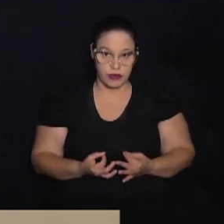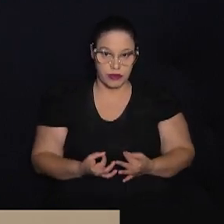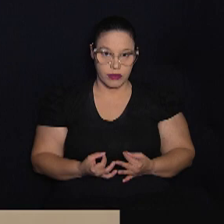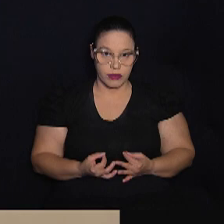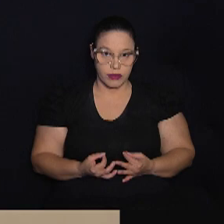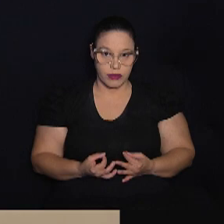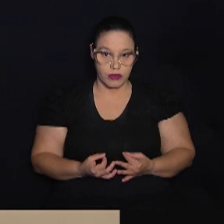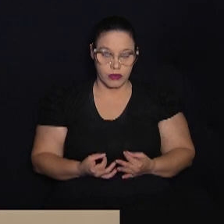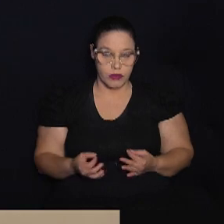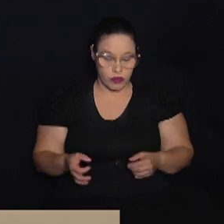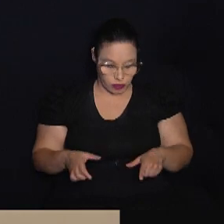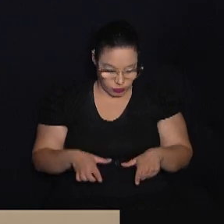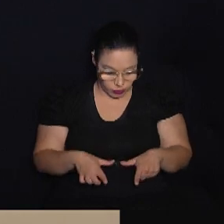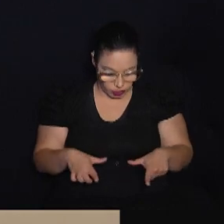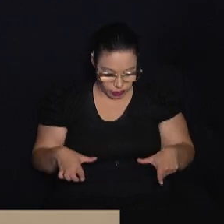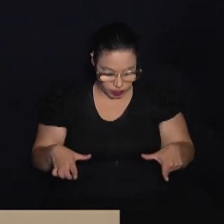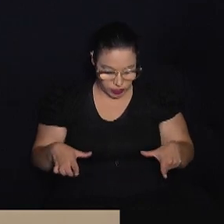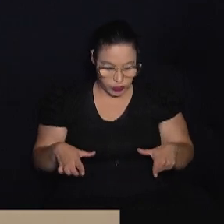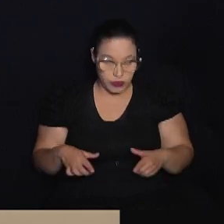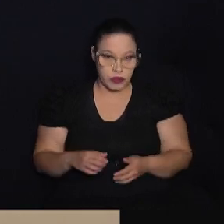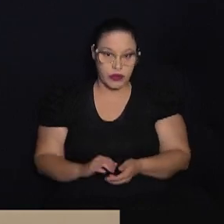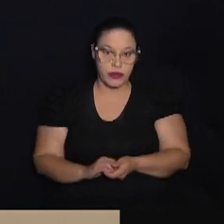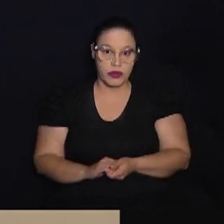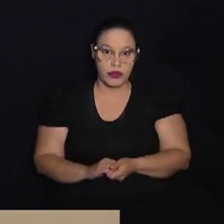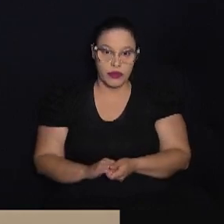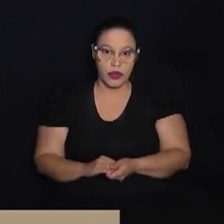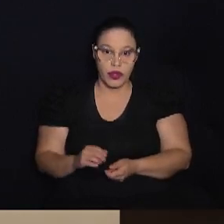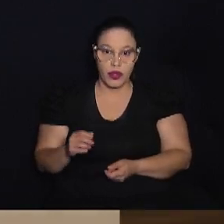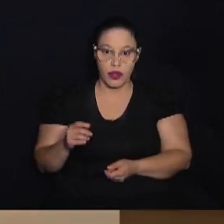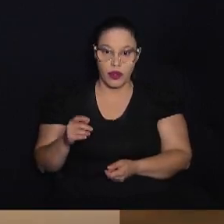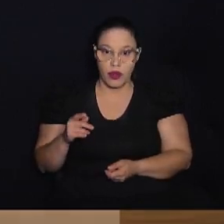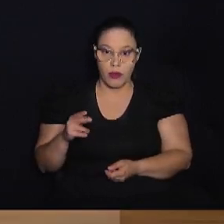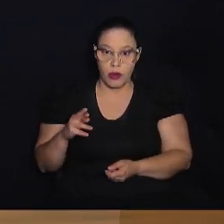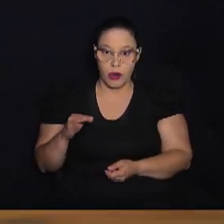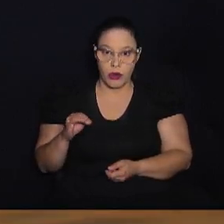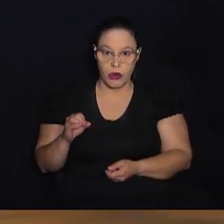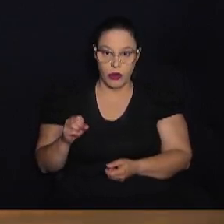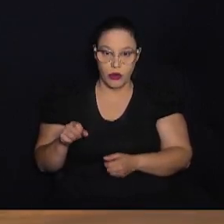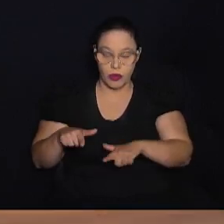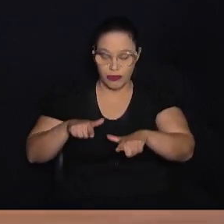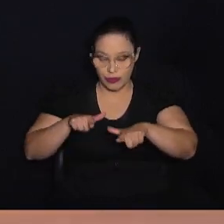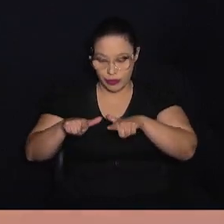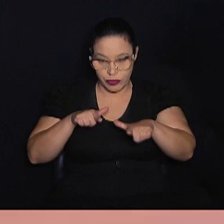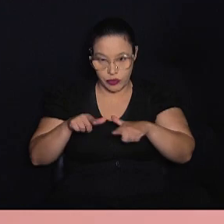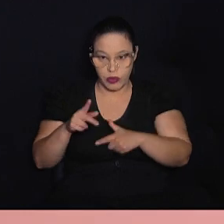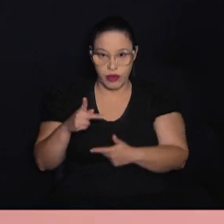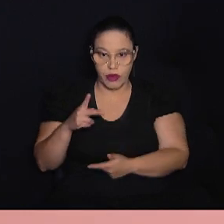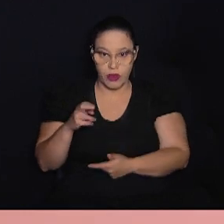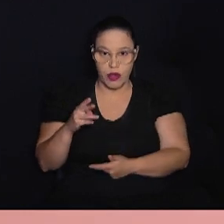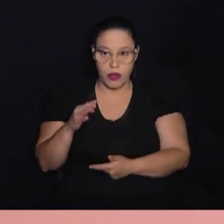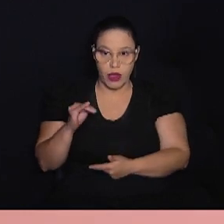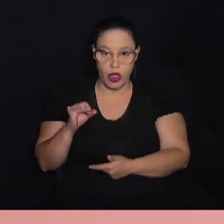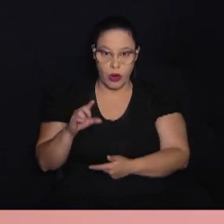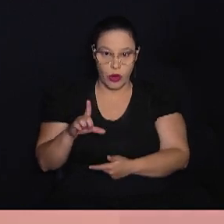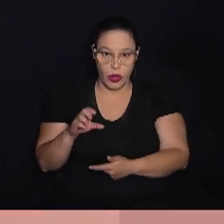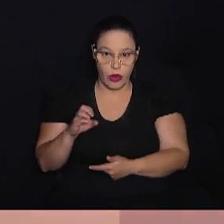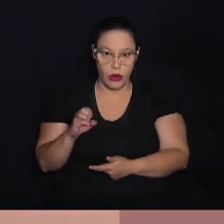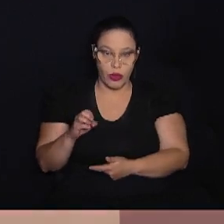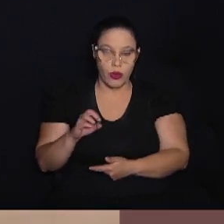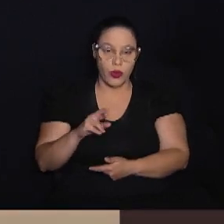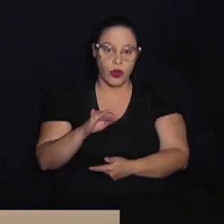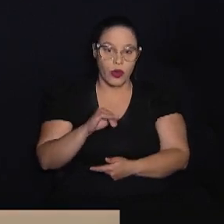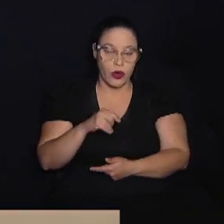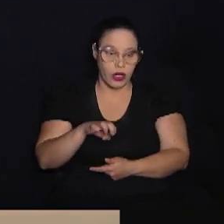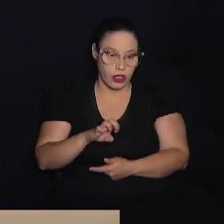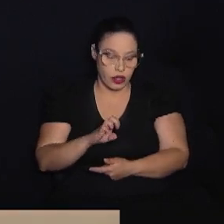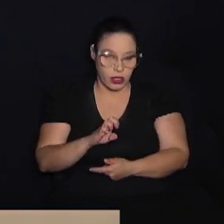de exposição a produtos do trabalho, então, petróleo, corantes, dentre outros,